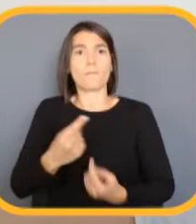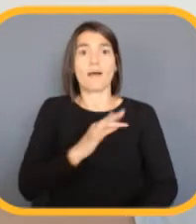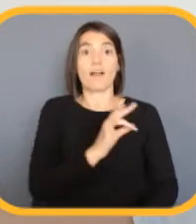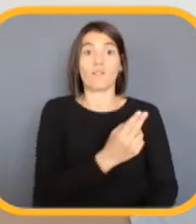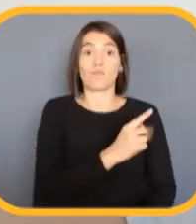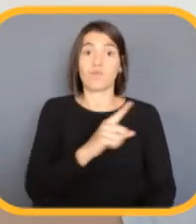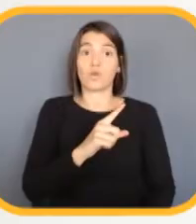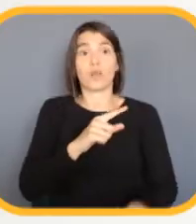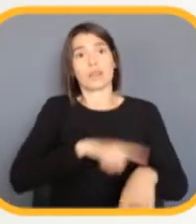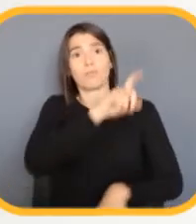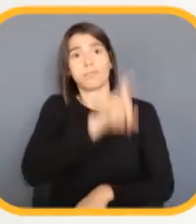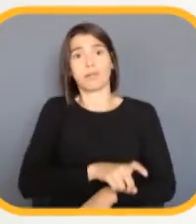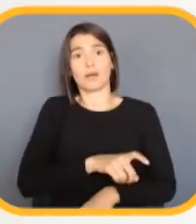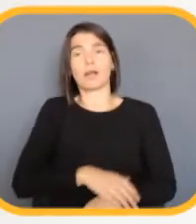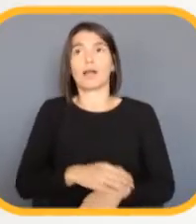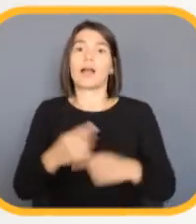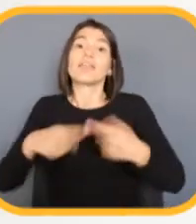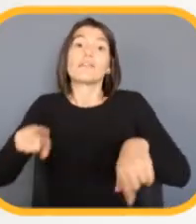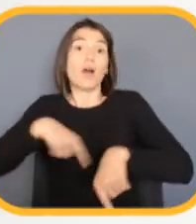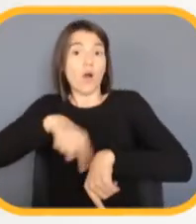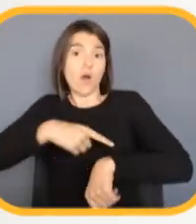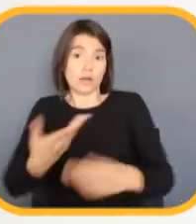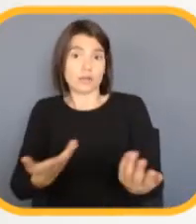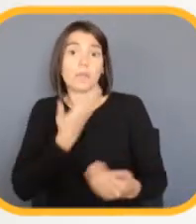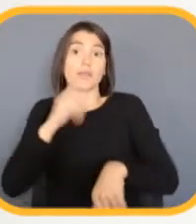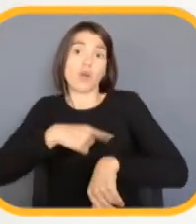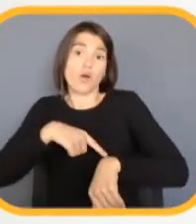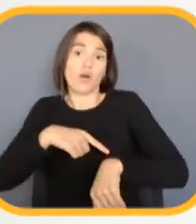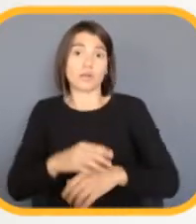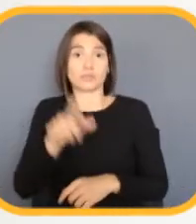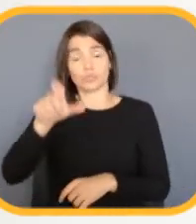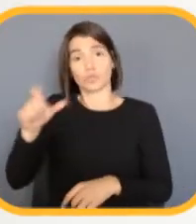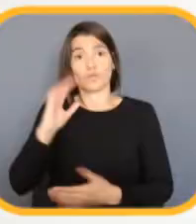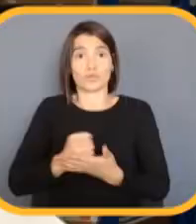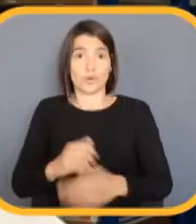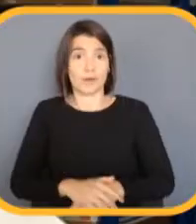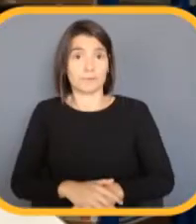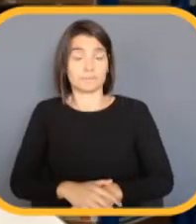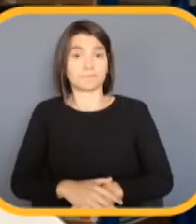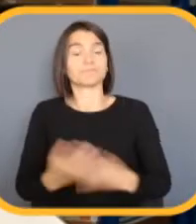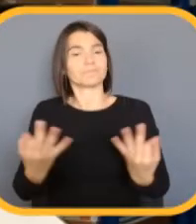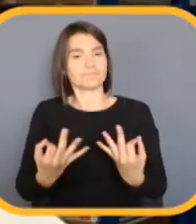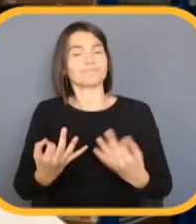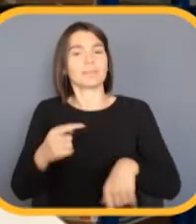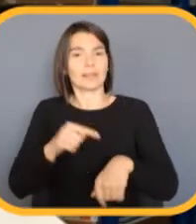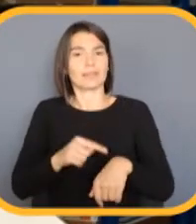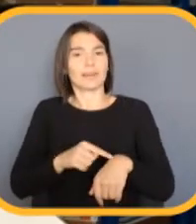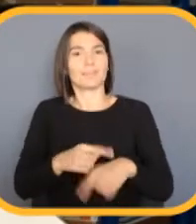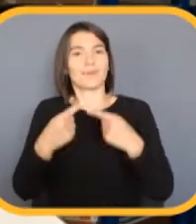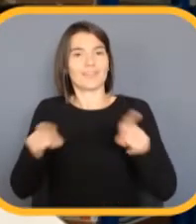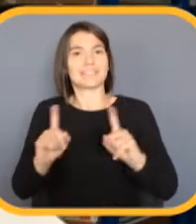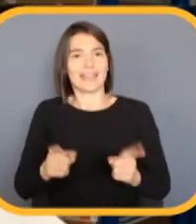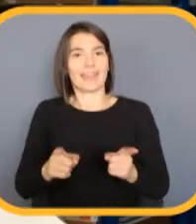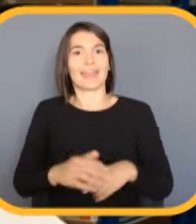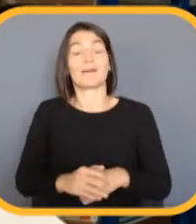é um horário completo. Difere é a quantidade de horas feitas pelo colaborador ou funcionário. Há no fator tempo que se encontram as